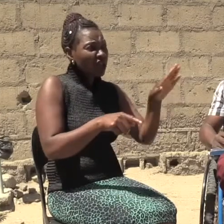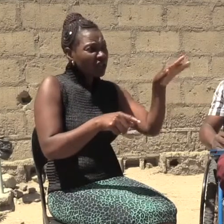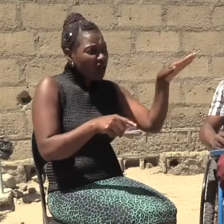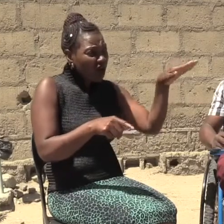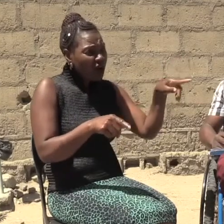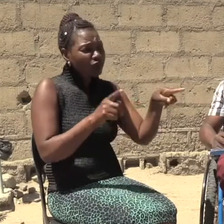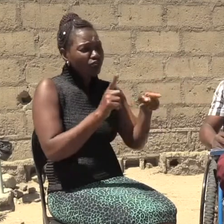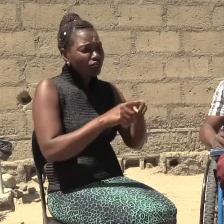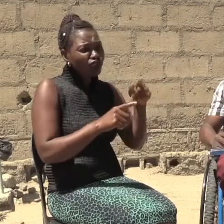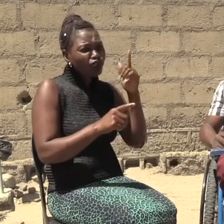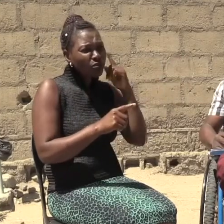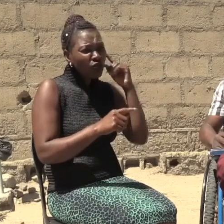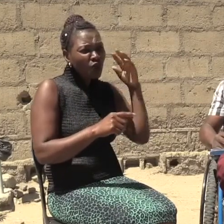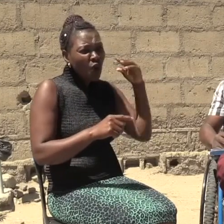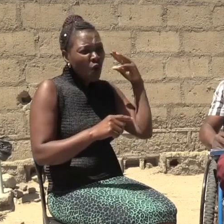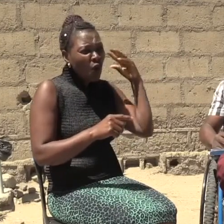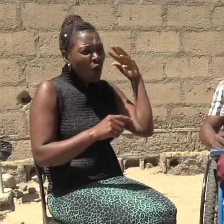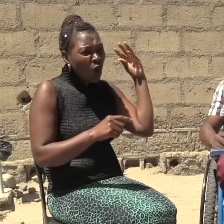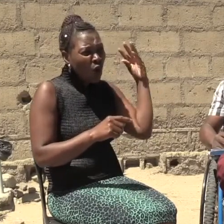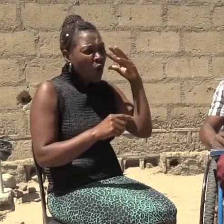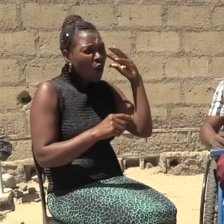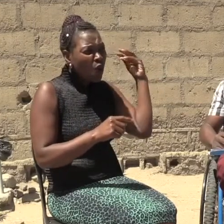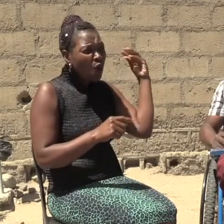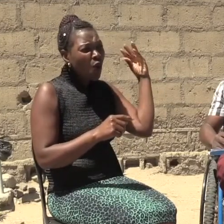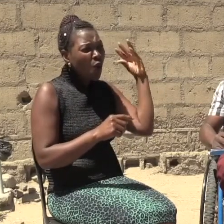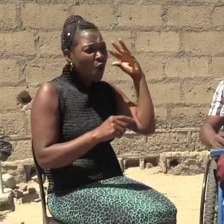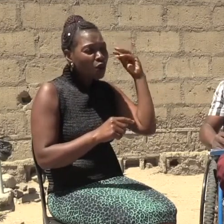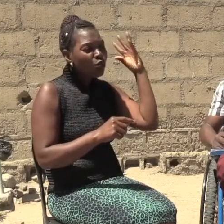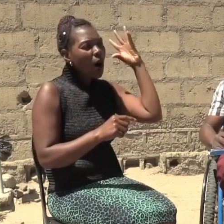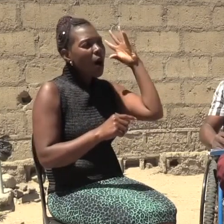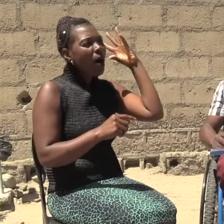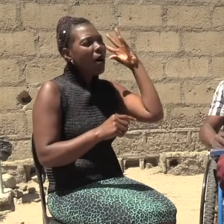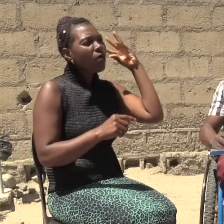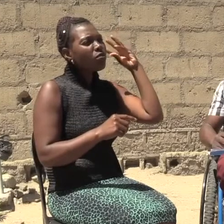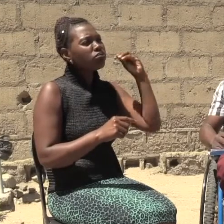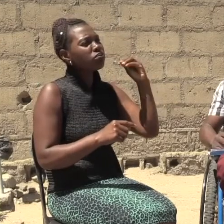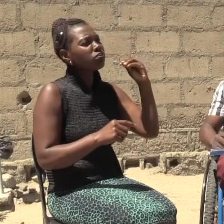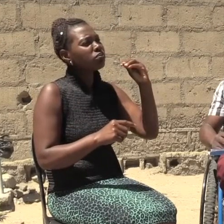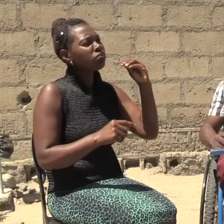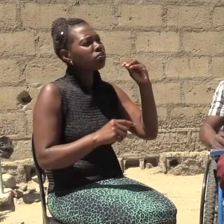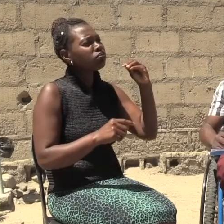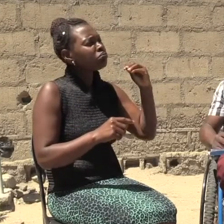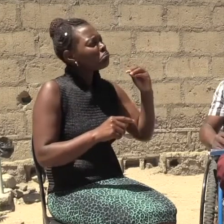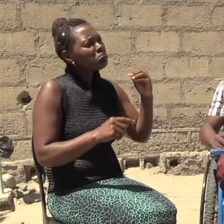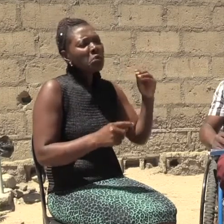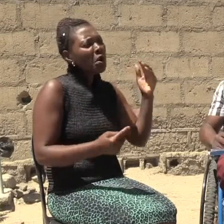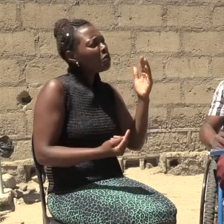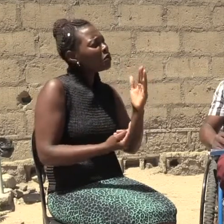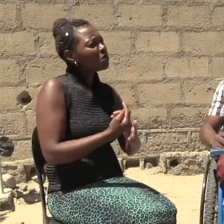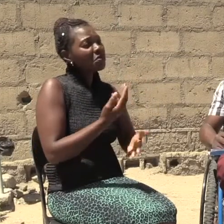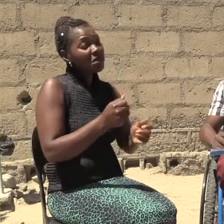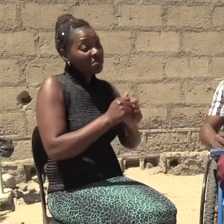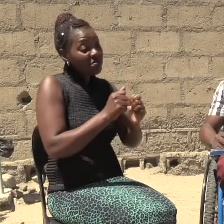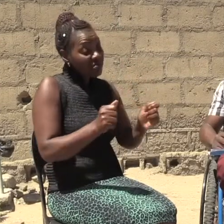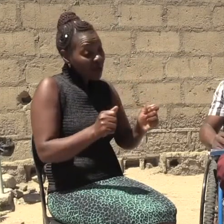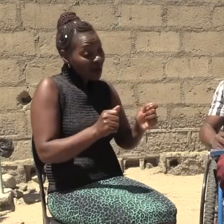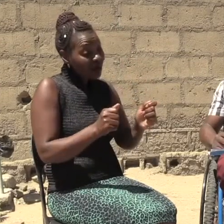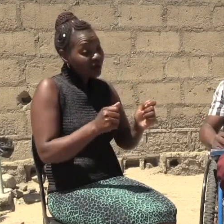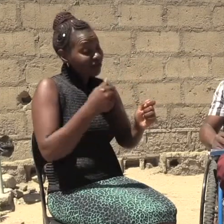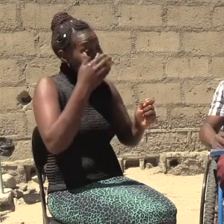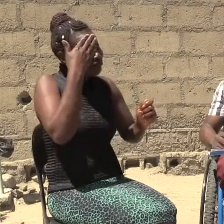Não sei se foi por causa dos comprimidos ou das injeções, porque tive muitas injeções e tomei muitos